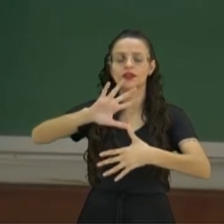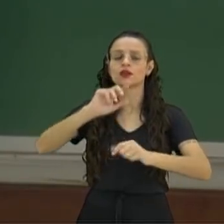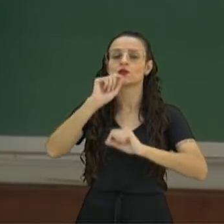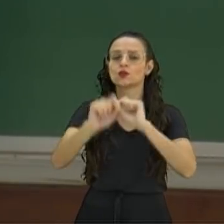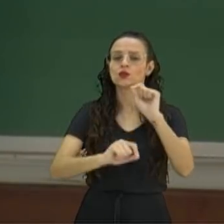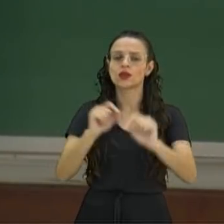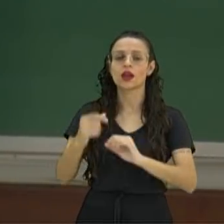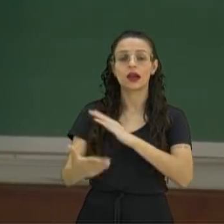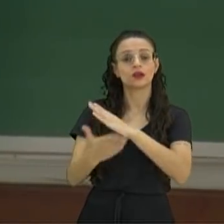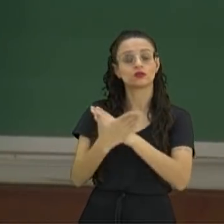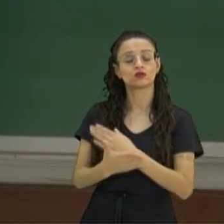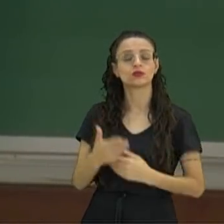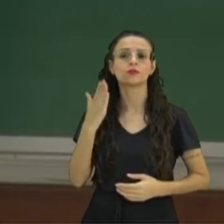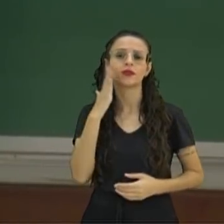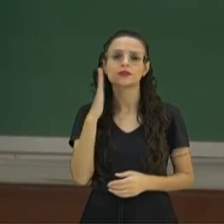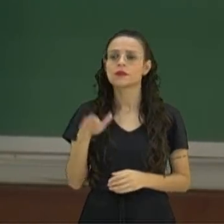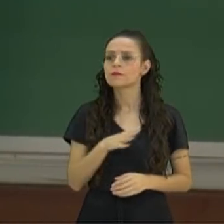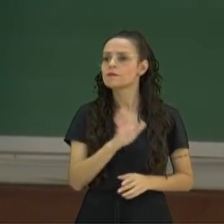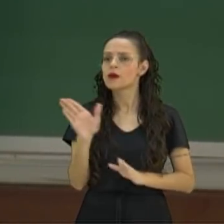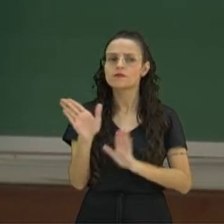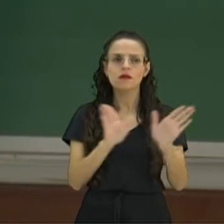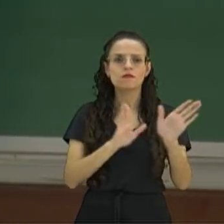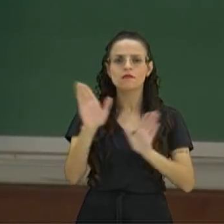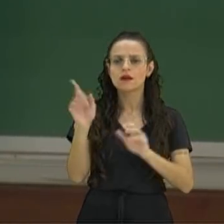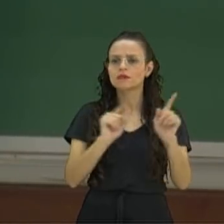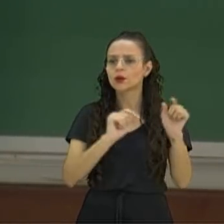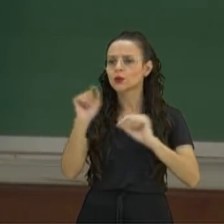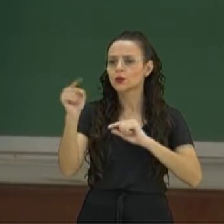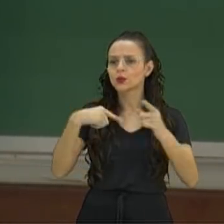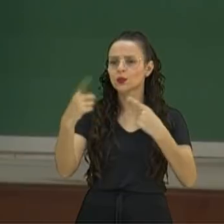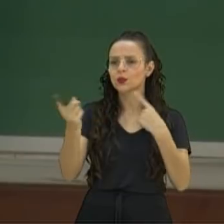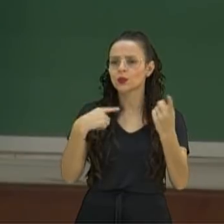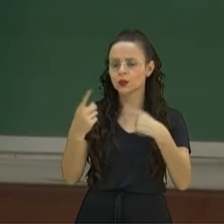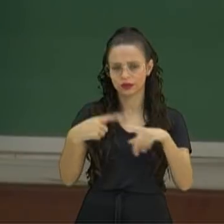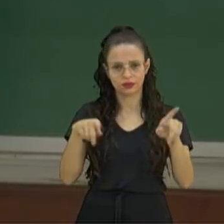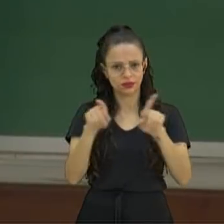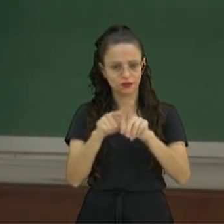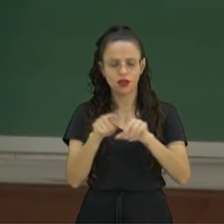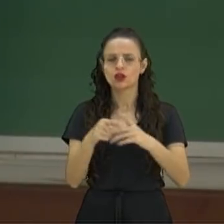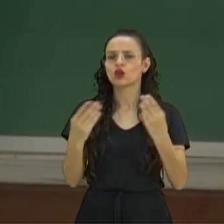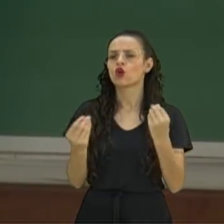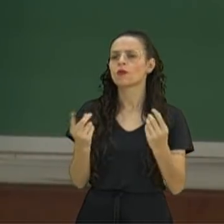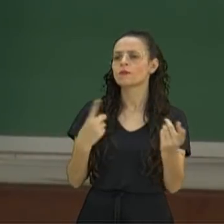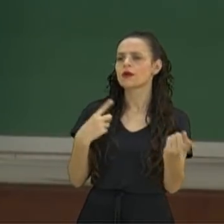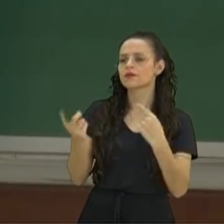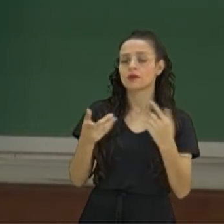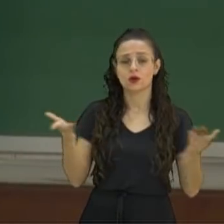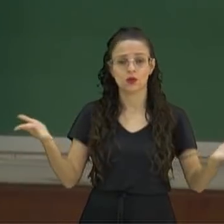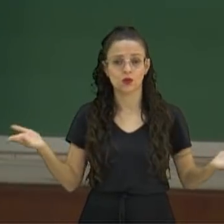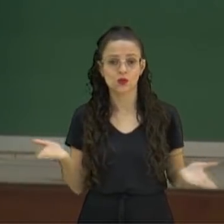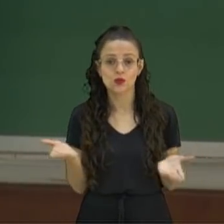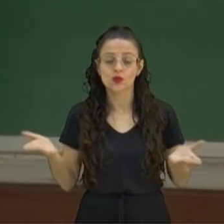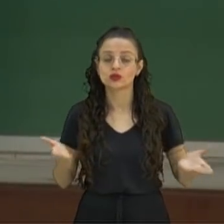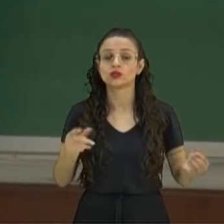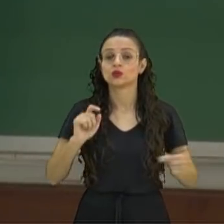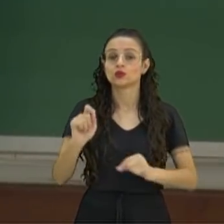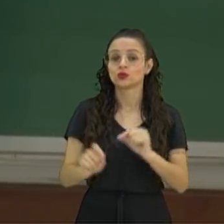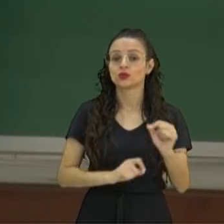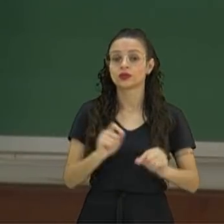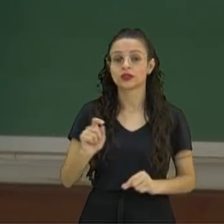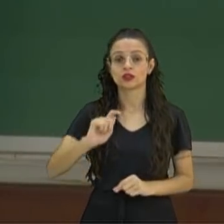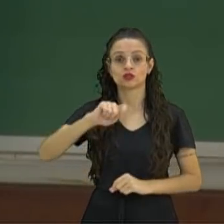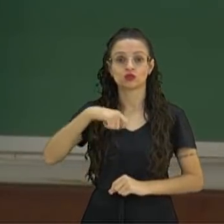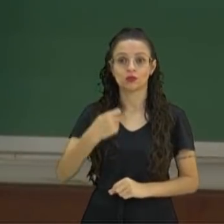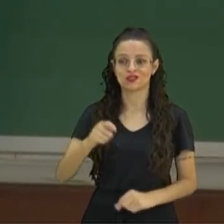e para auxiliar nos deslocamentos. Toda aquela ideia de como se deslocar, hoje que está em alta a questão